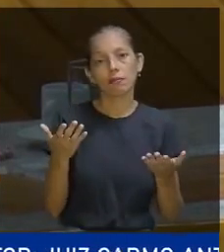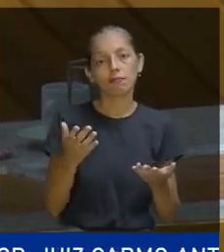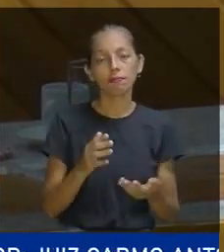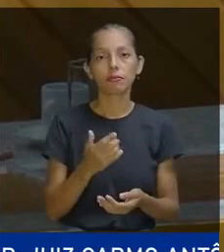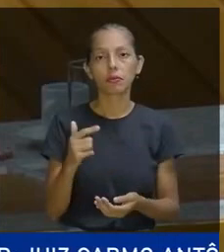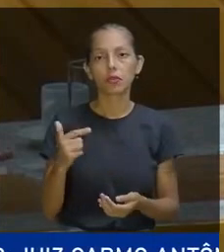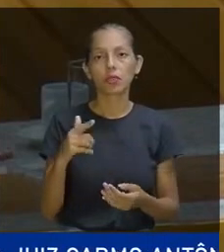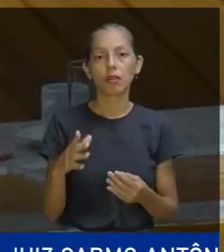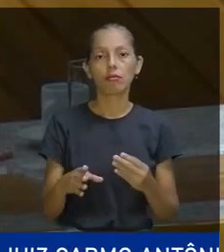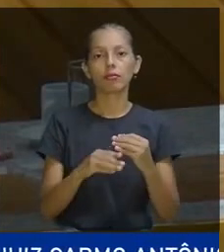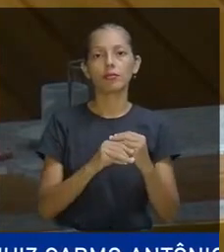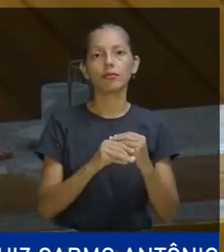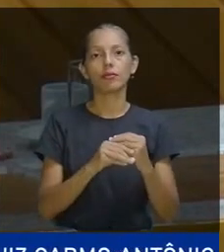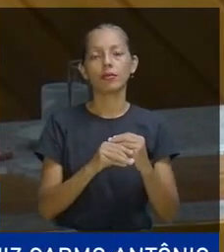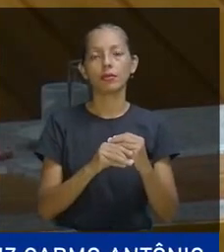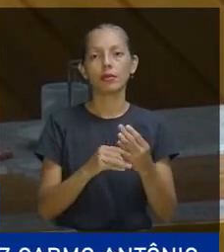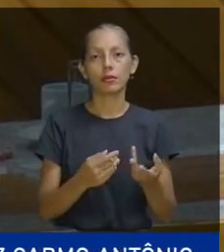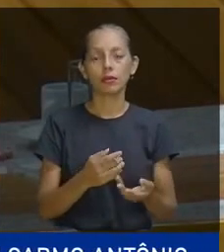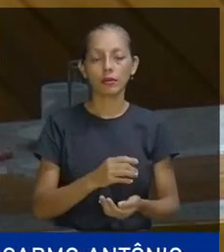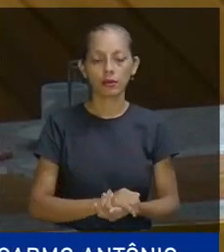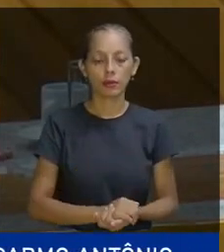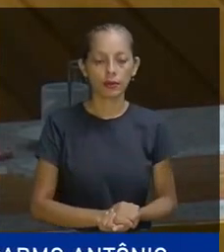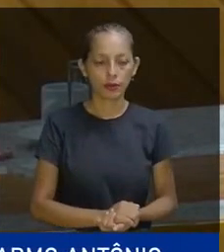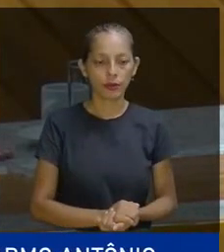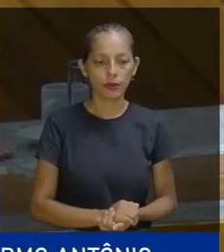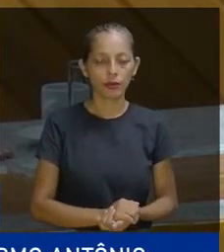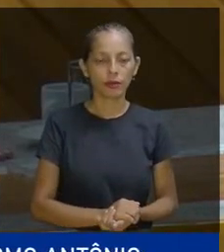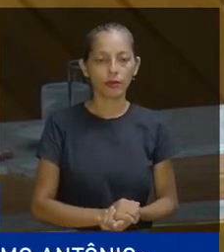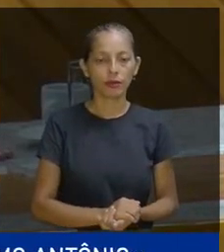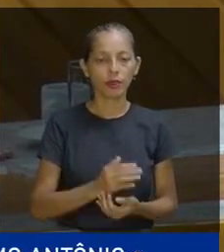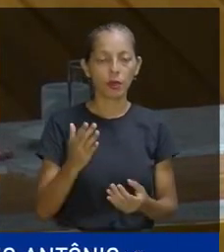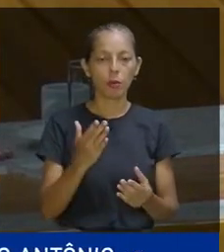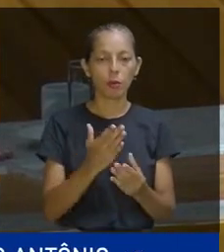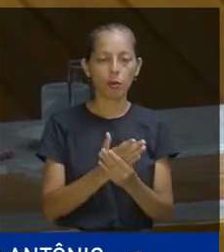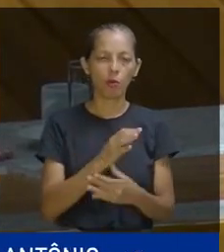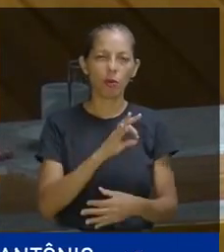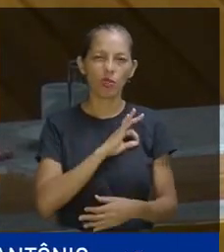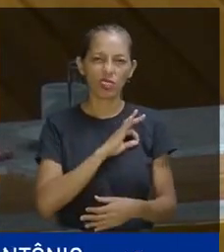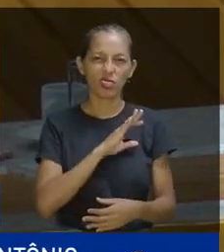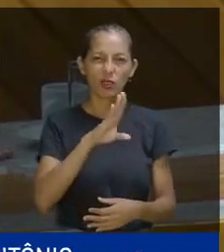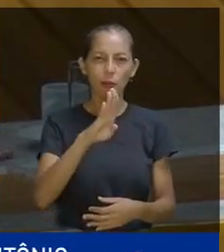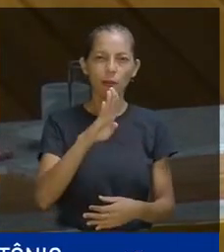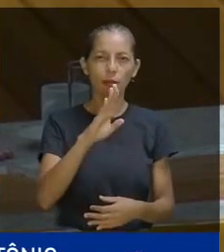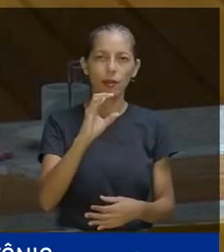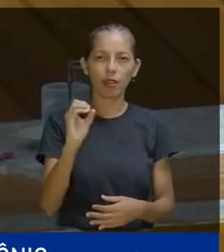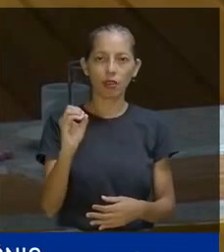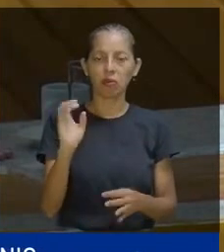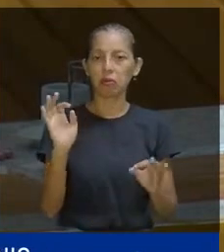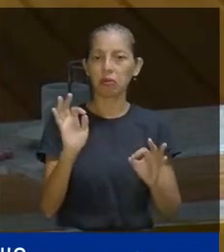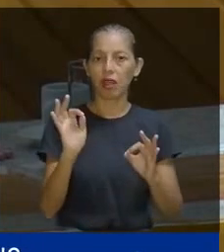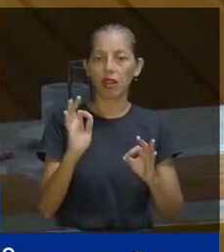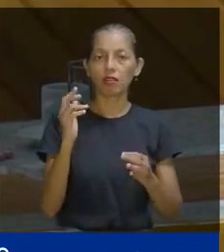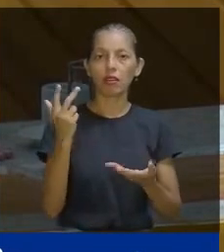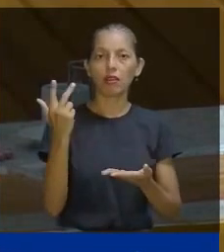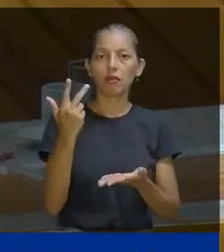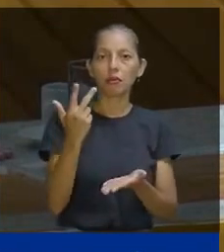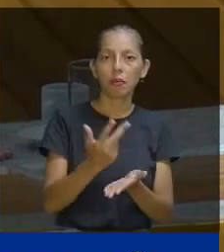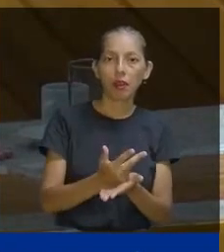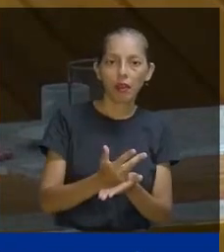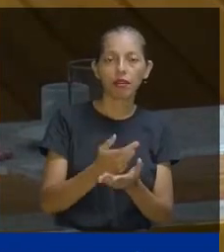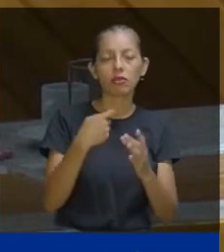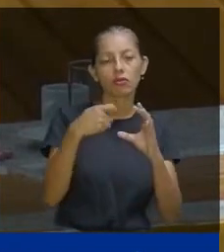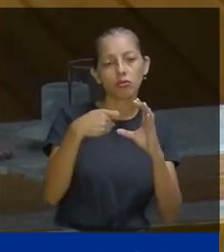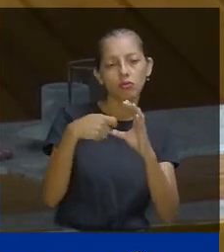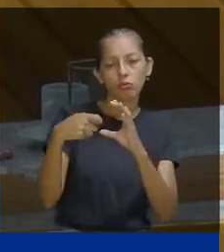de convicção, não trouxeram um registro de ocorrência policial contra essa conduta do magistrado, não tem gravação, e